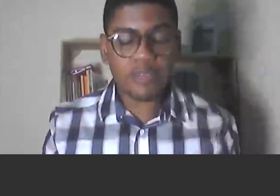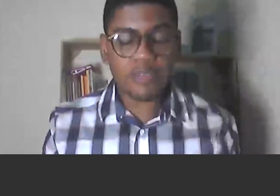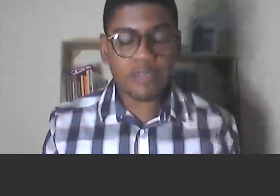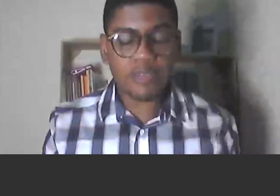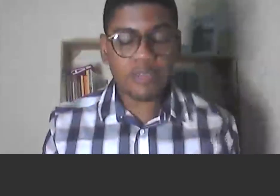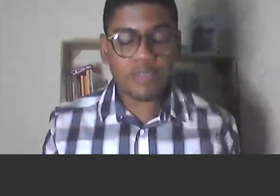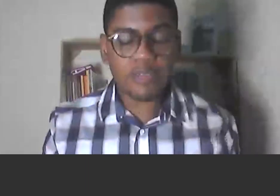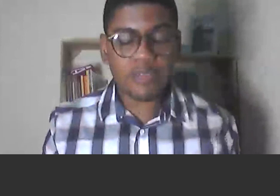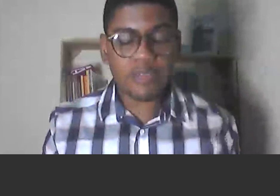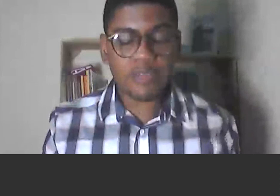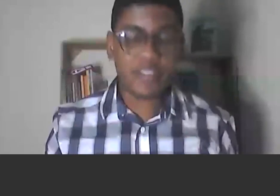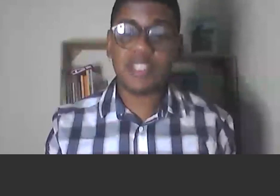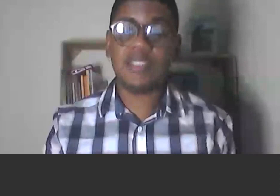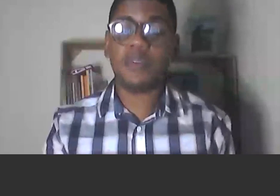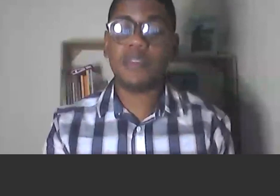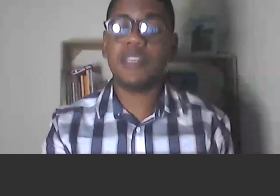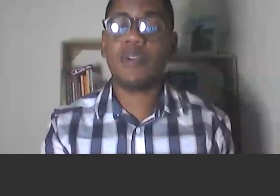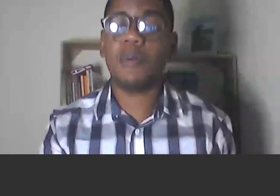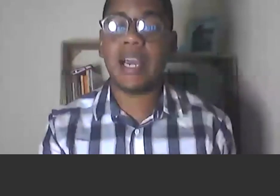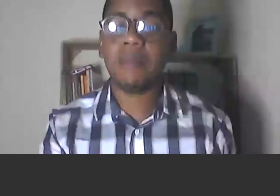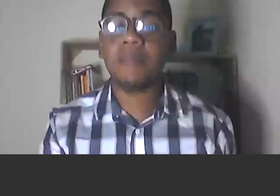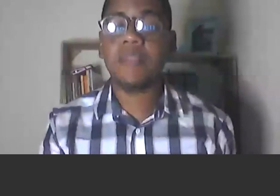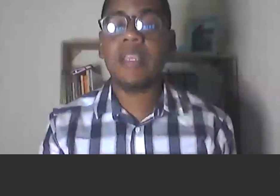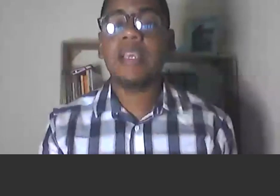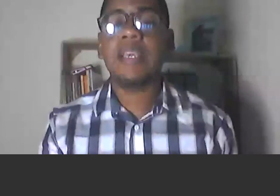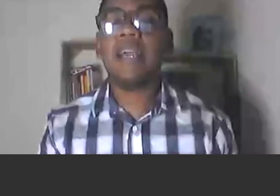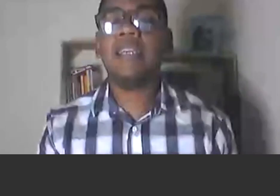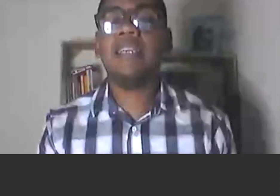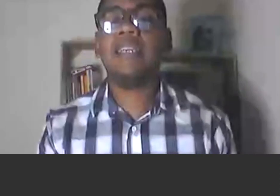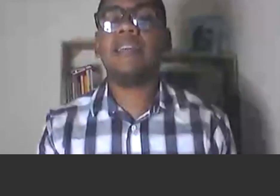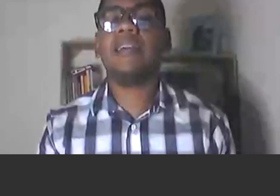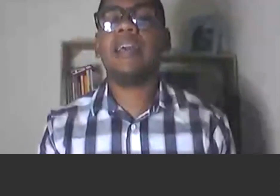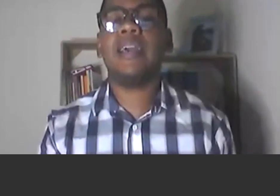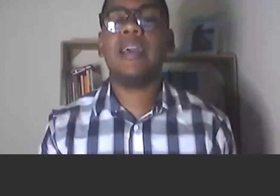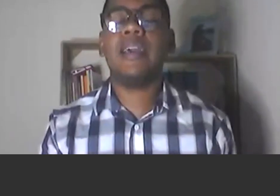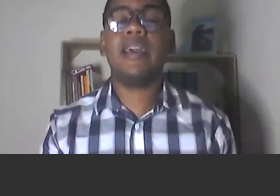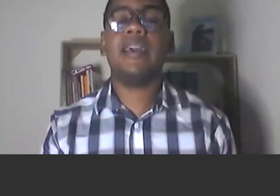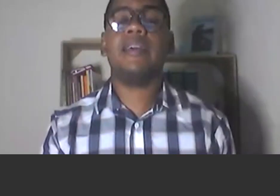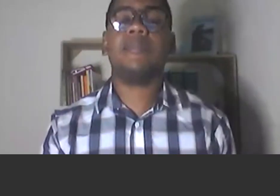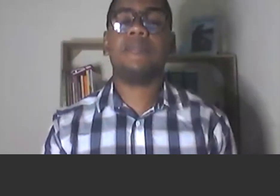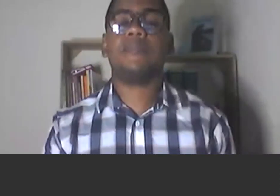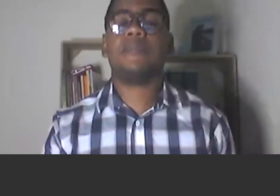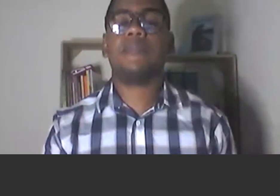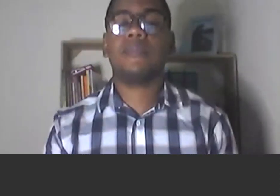Eu vou voltar para ver se vocês estão conseguindo acompanhar. E aí,